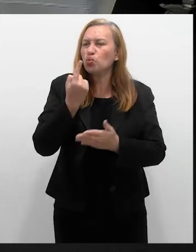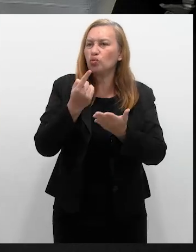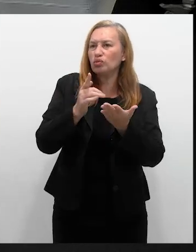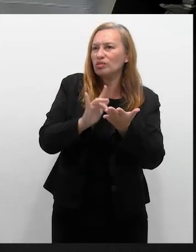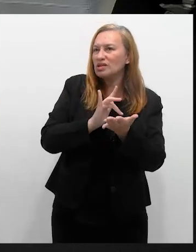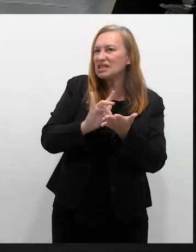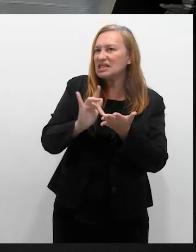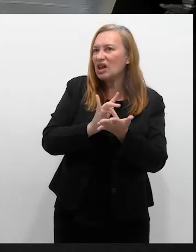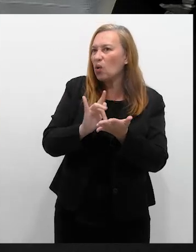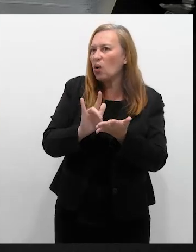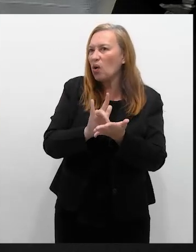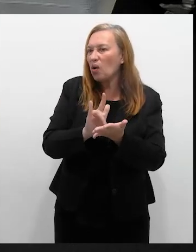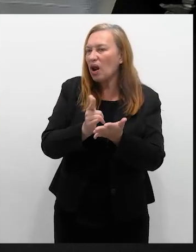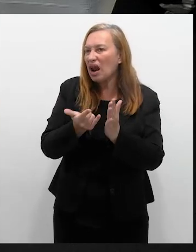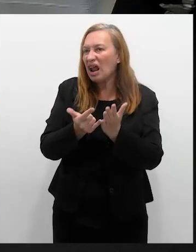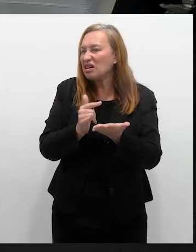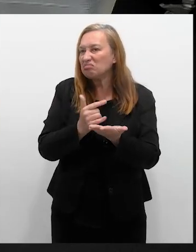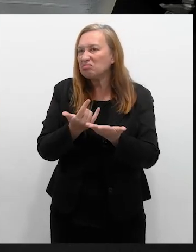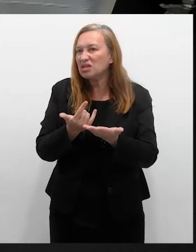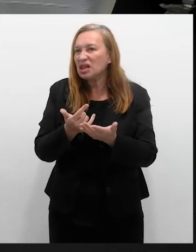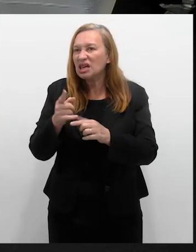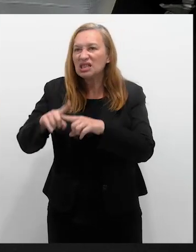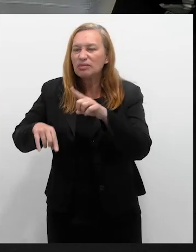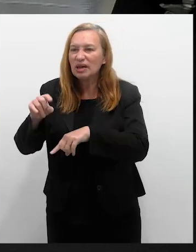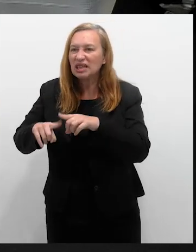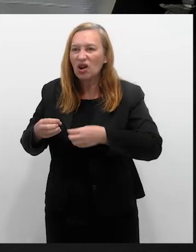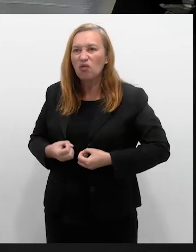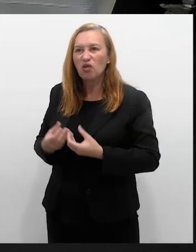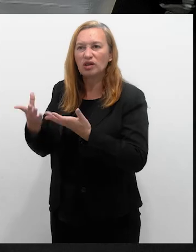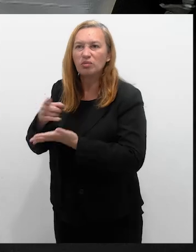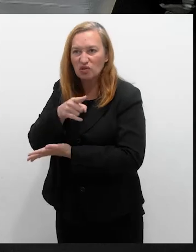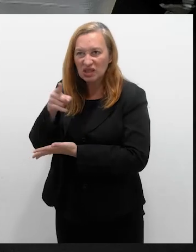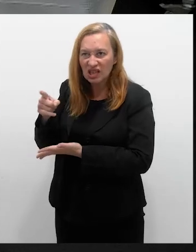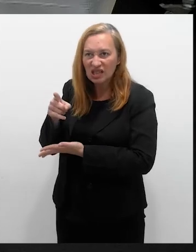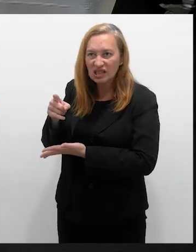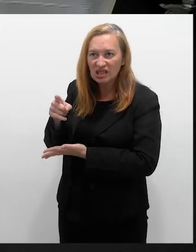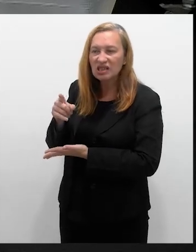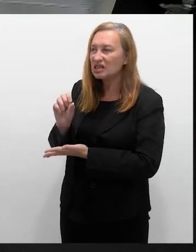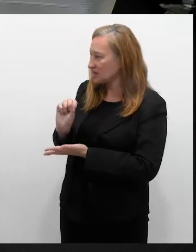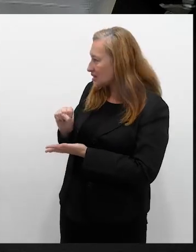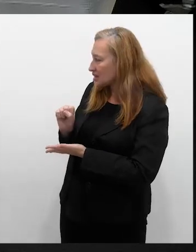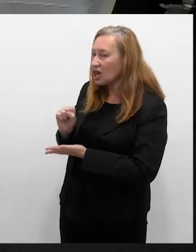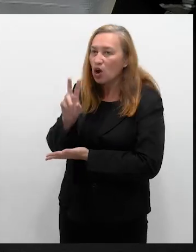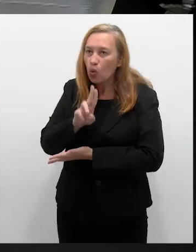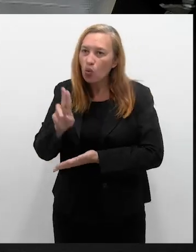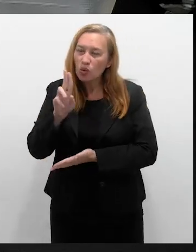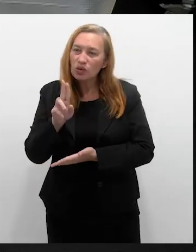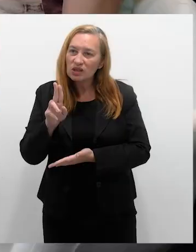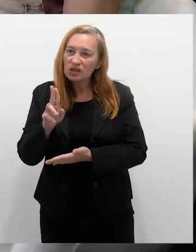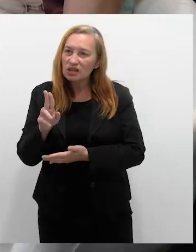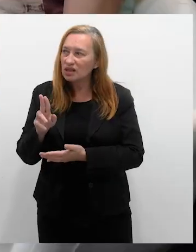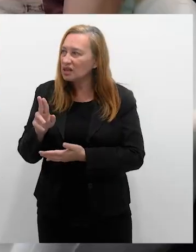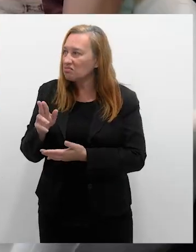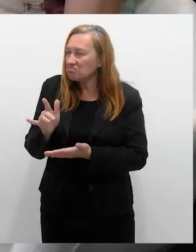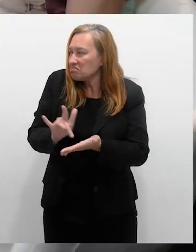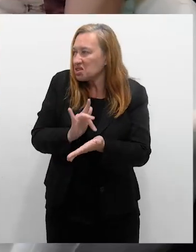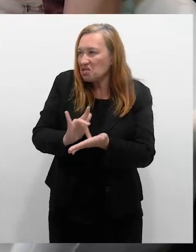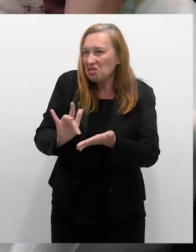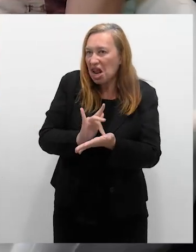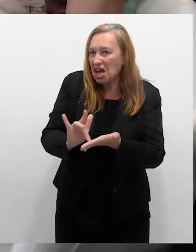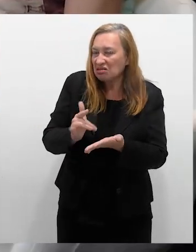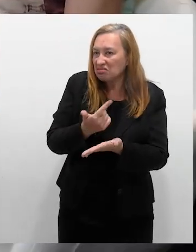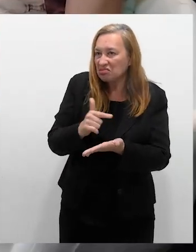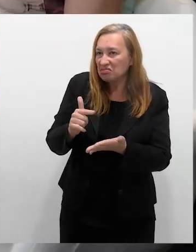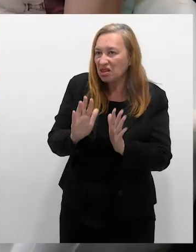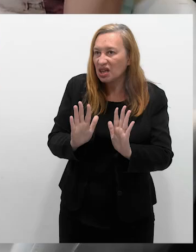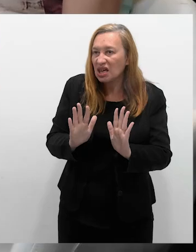um celular ali, Ah, é? né? E esse material é fornecido por vocês? Sim. E eles usam esse material, quer dizer, celular não é